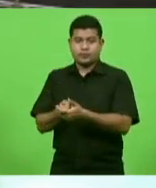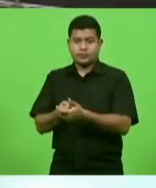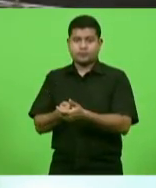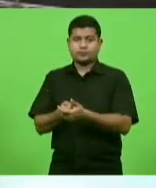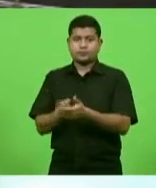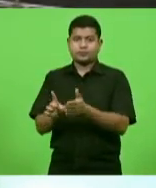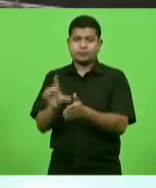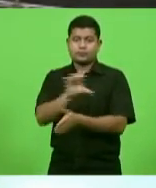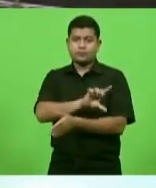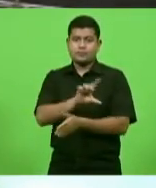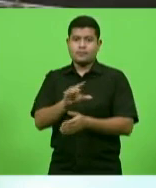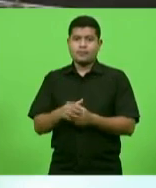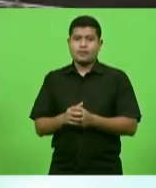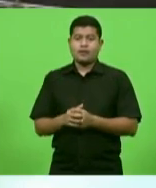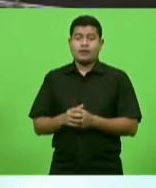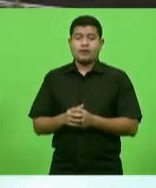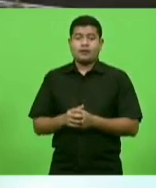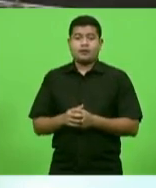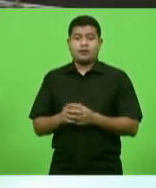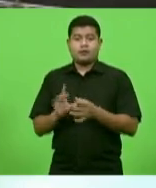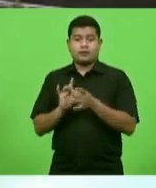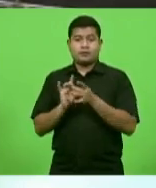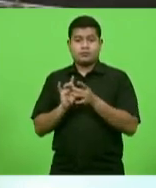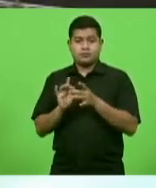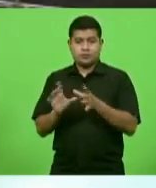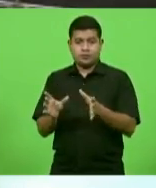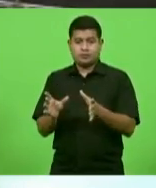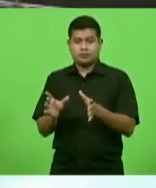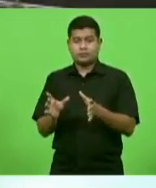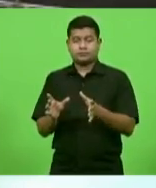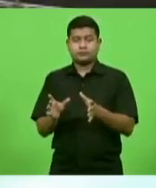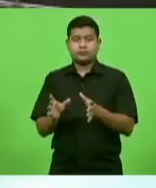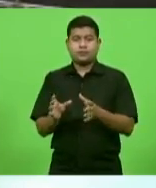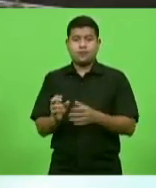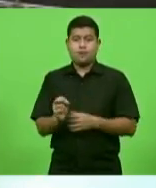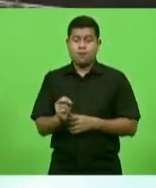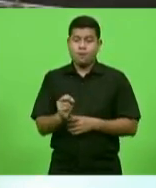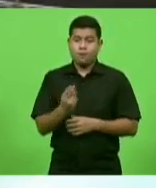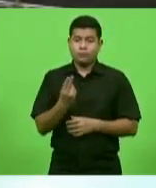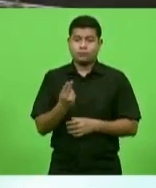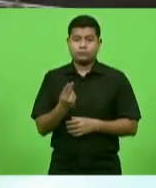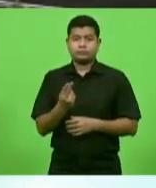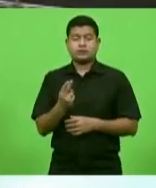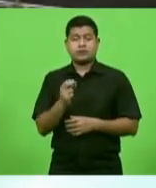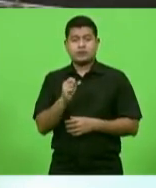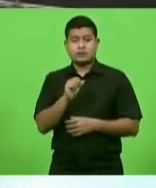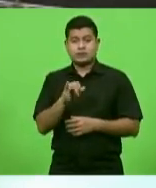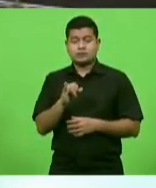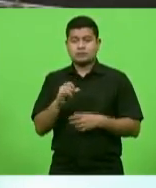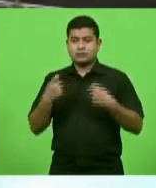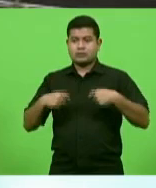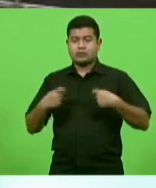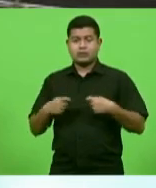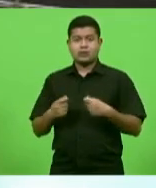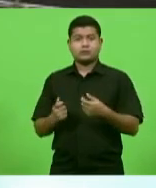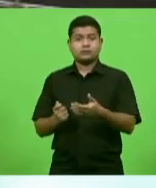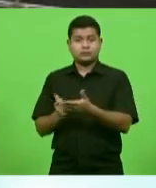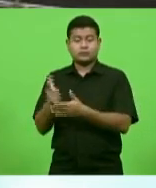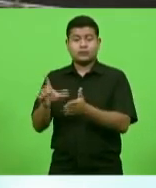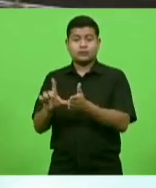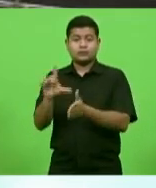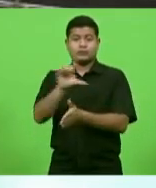das devidas cautelas E autorizou e assim se fosse feito o que